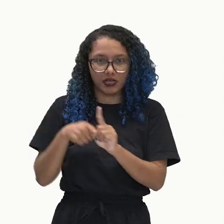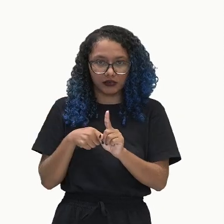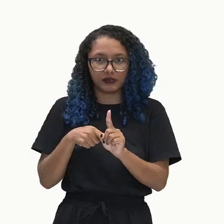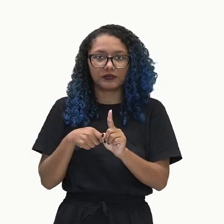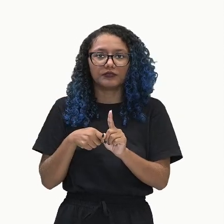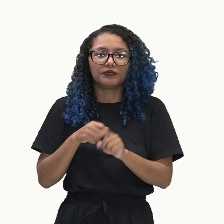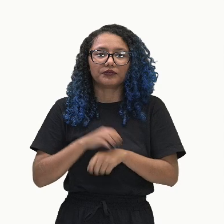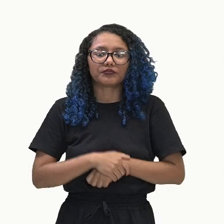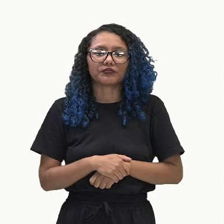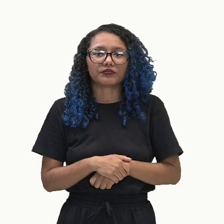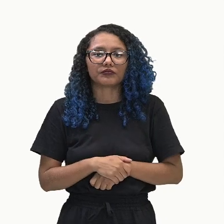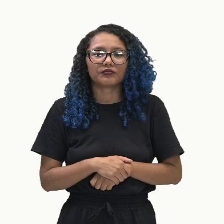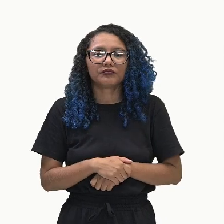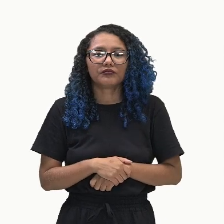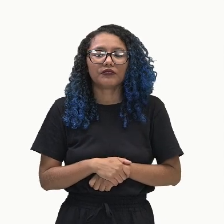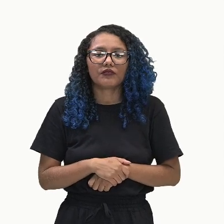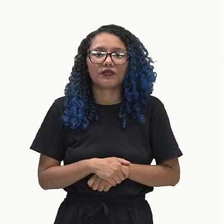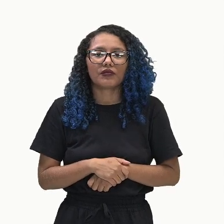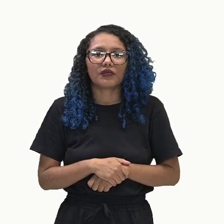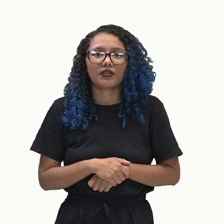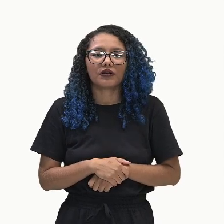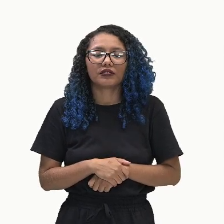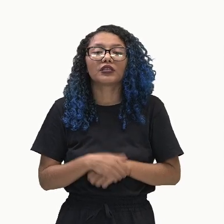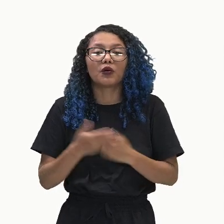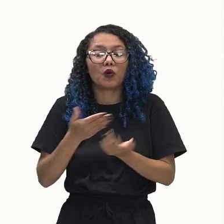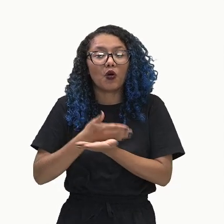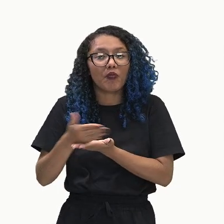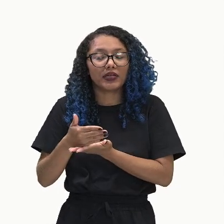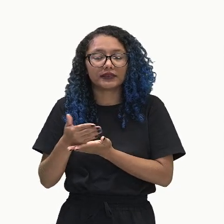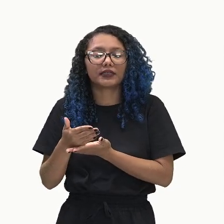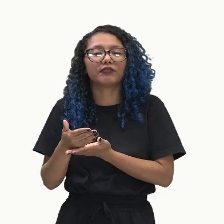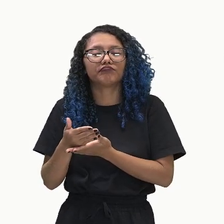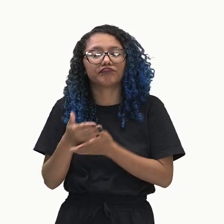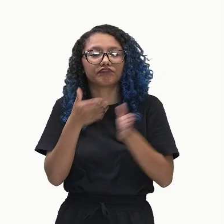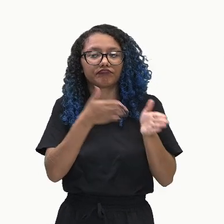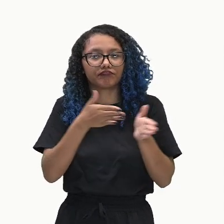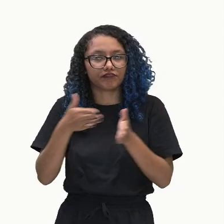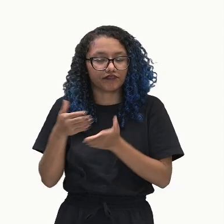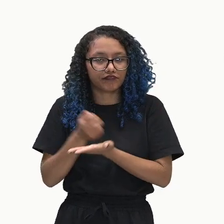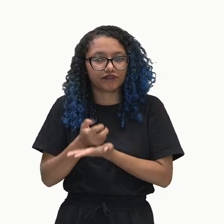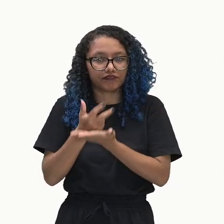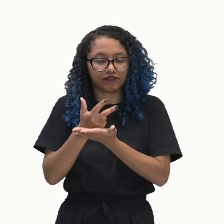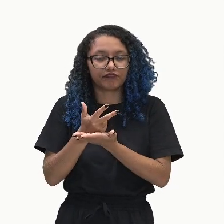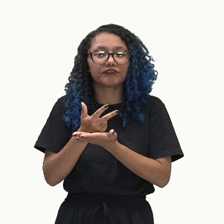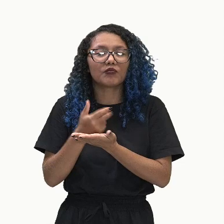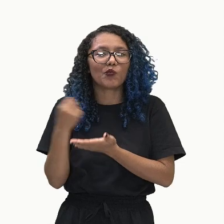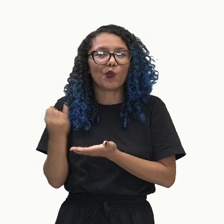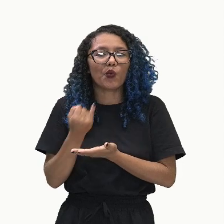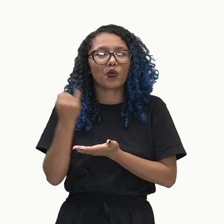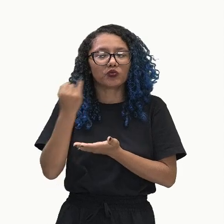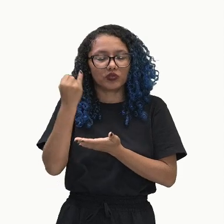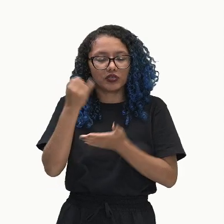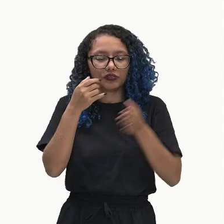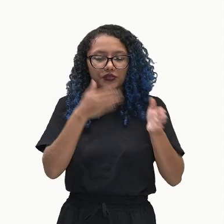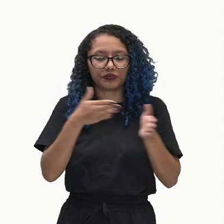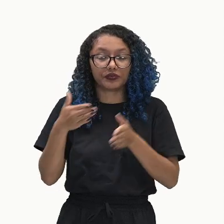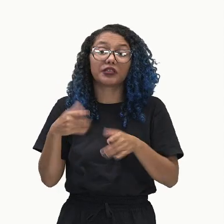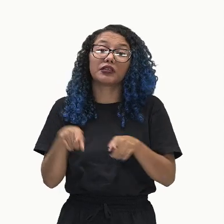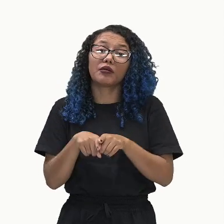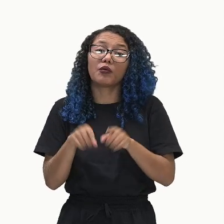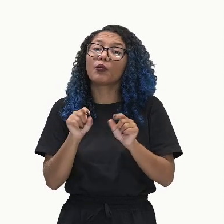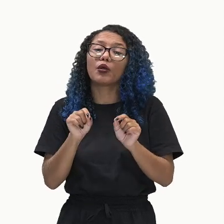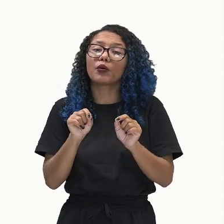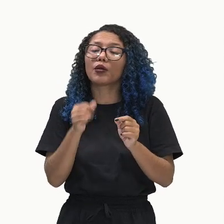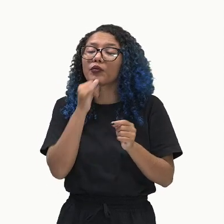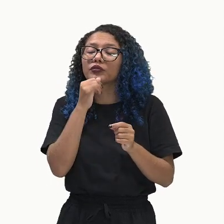né, quando o feto passa por estágios importantíssimos, incluindo a formação de órgãos e o